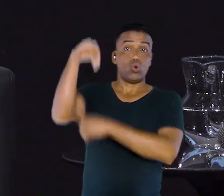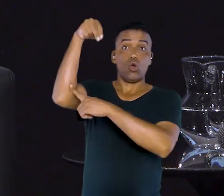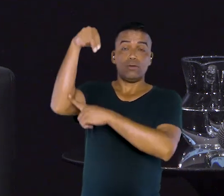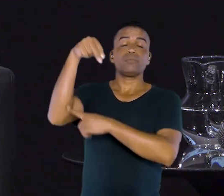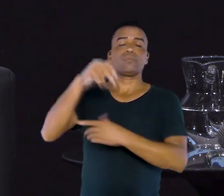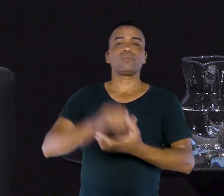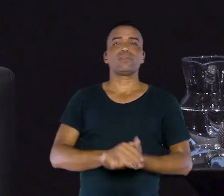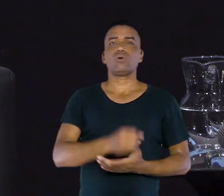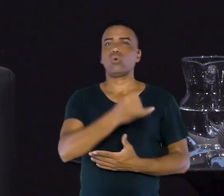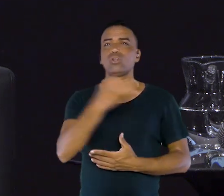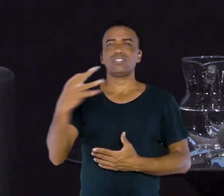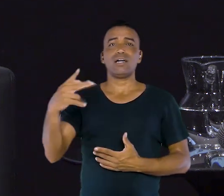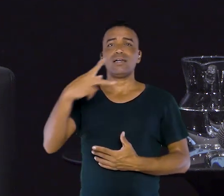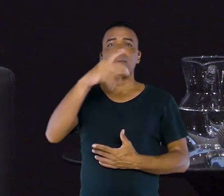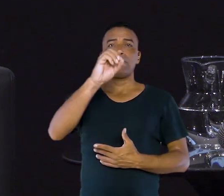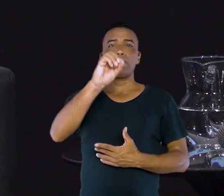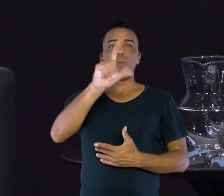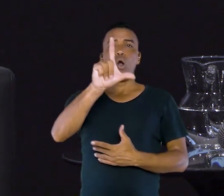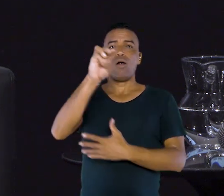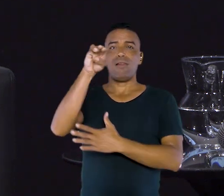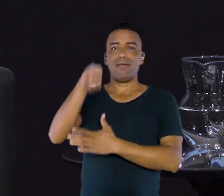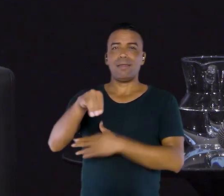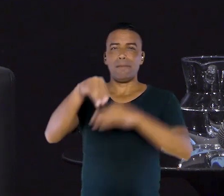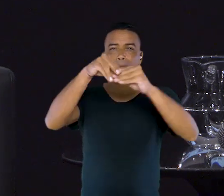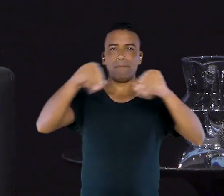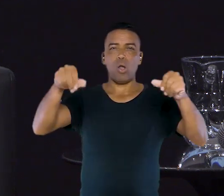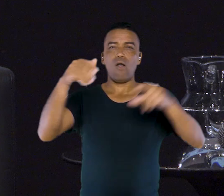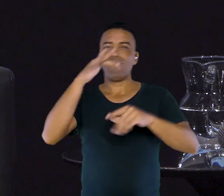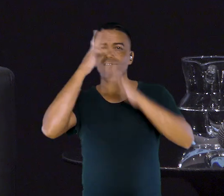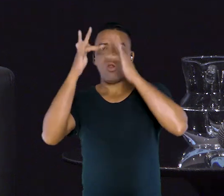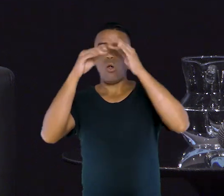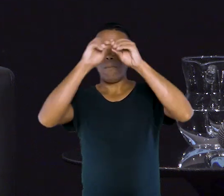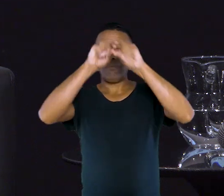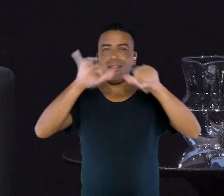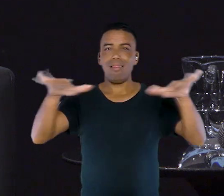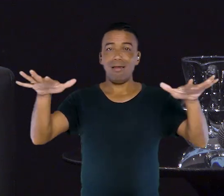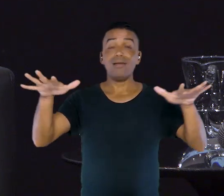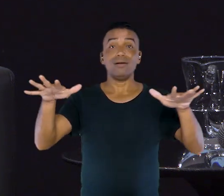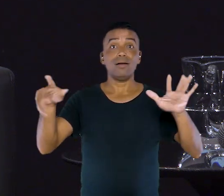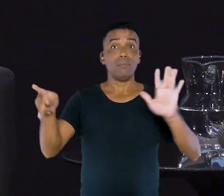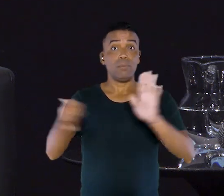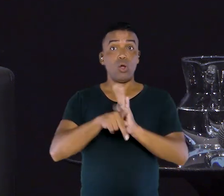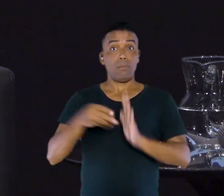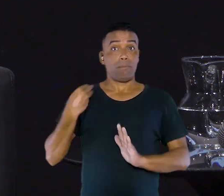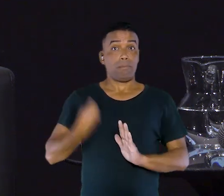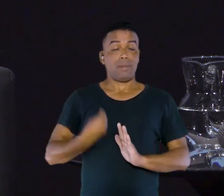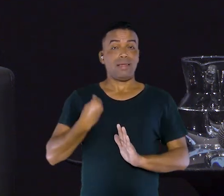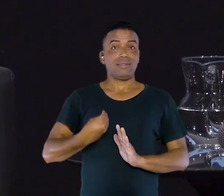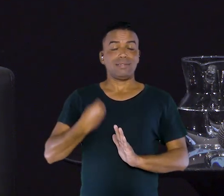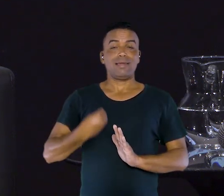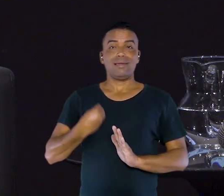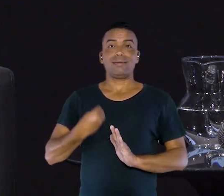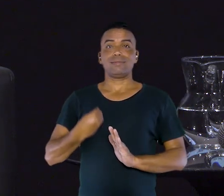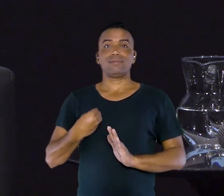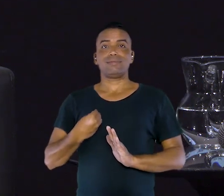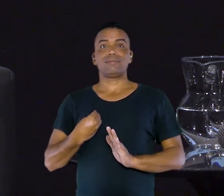dados de pólen indicam para a gente, nos lagos, que tem uma frequência maior da presença de